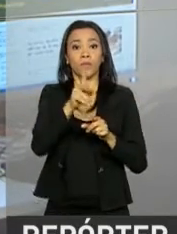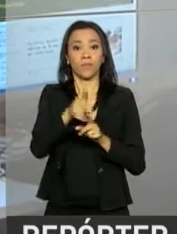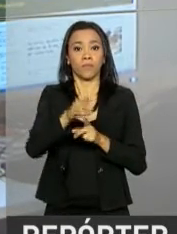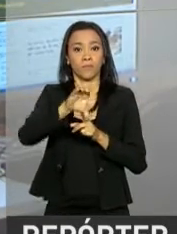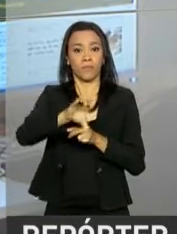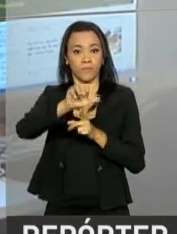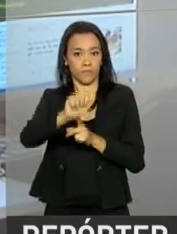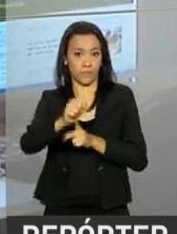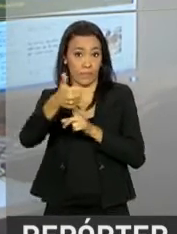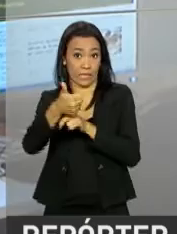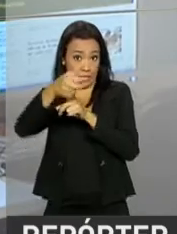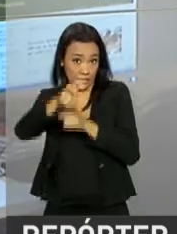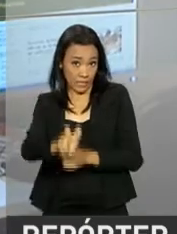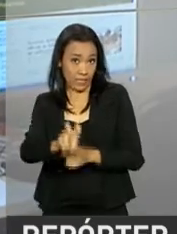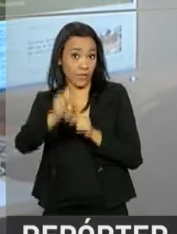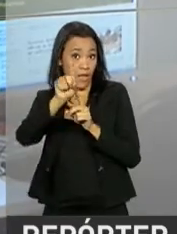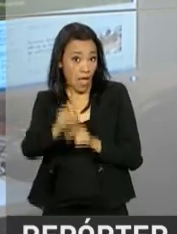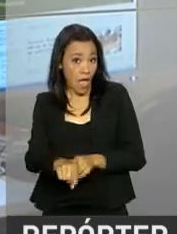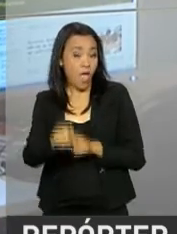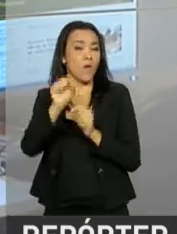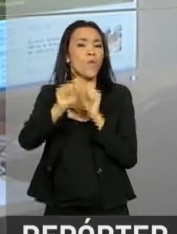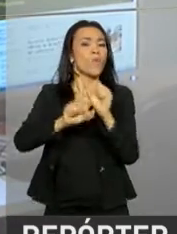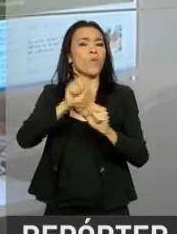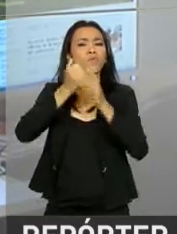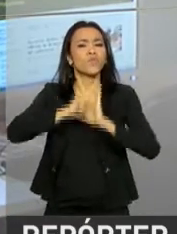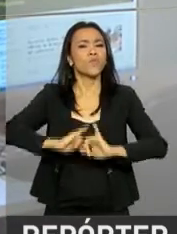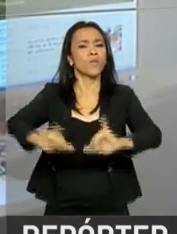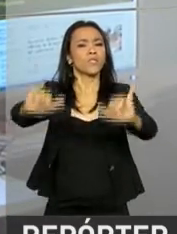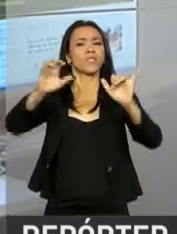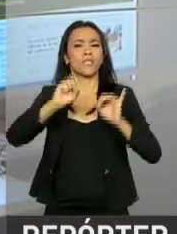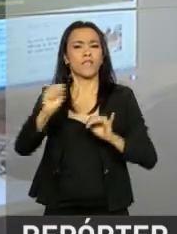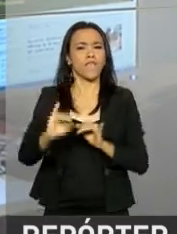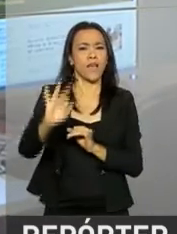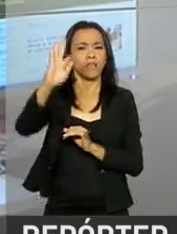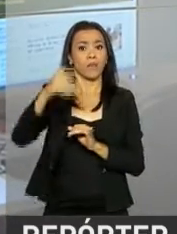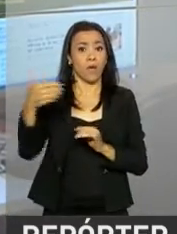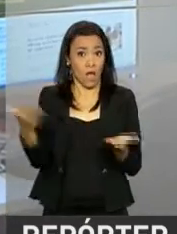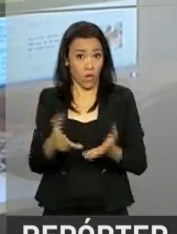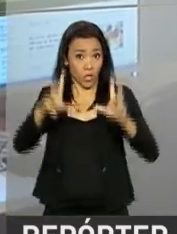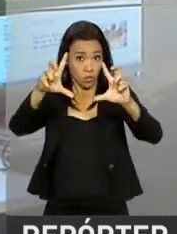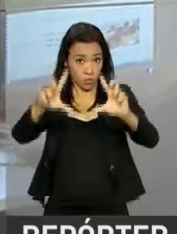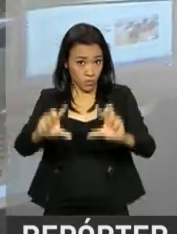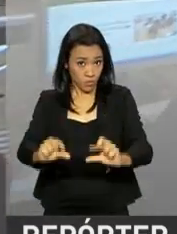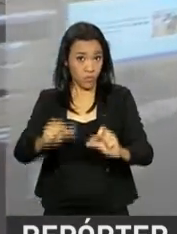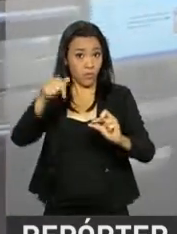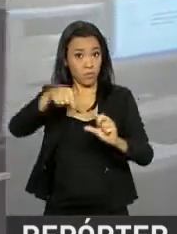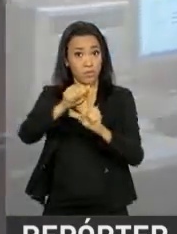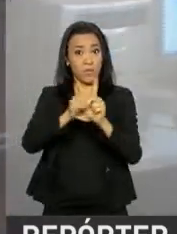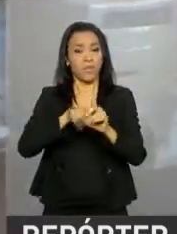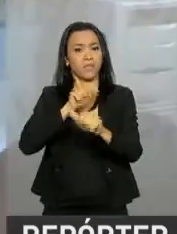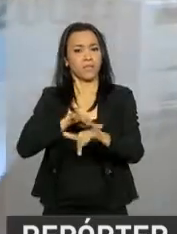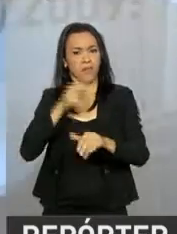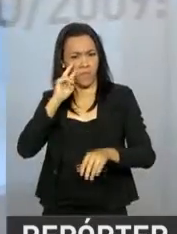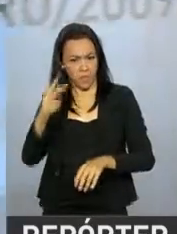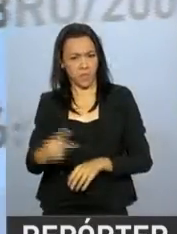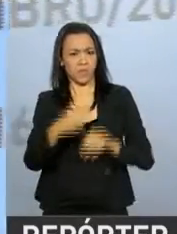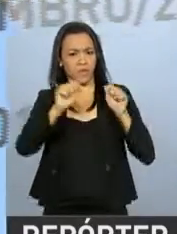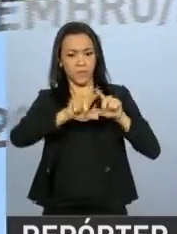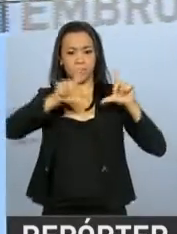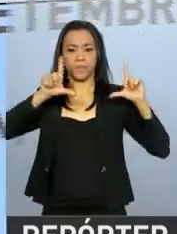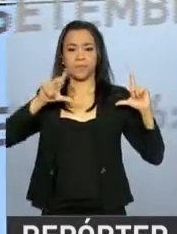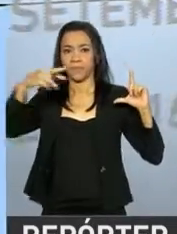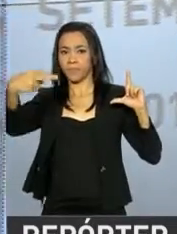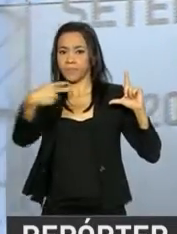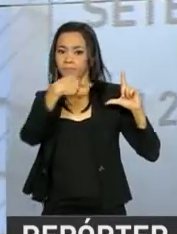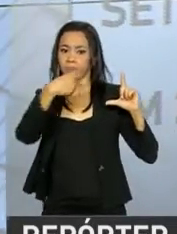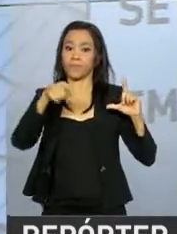considerado uma prévia da inflação oficial perdeu força agora em setembro vamos ver os números aqui no telão a taxa